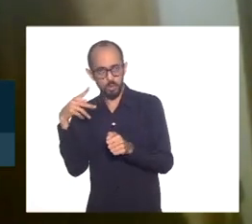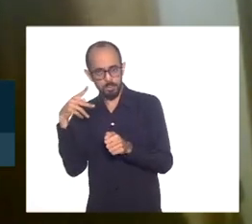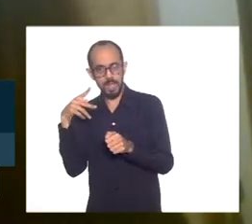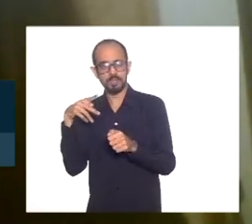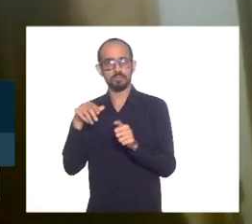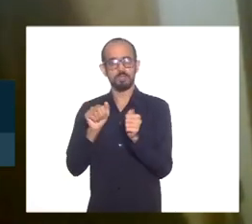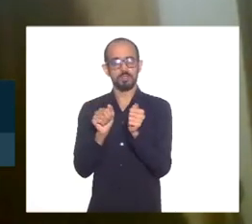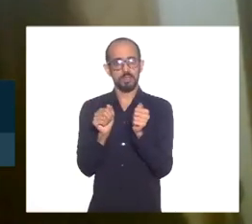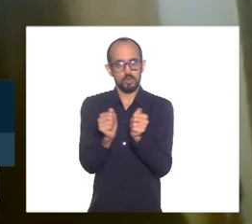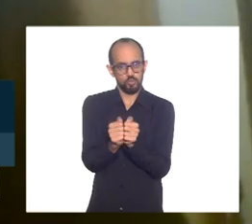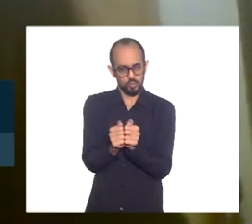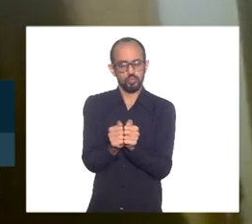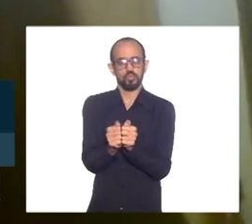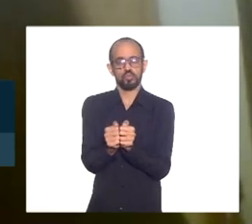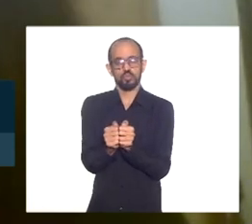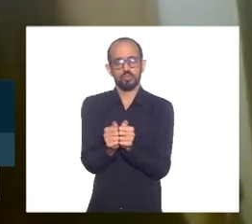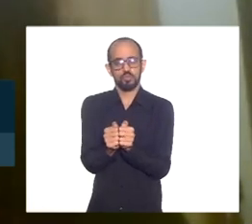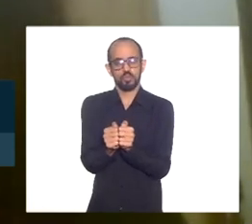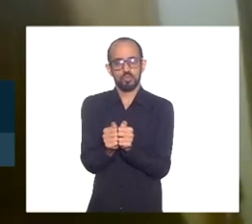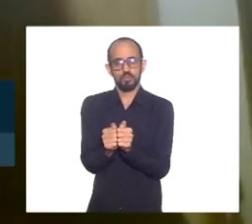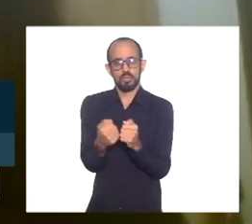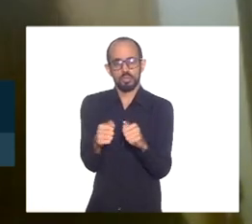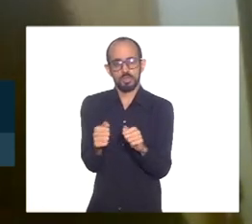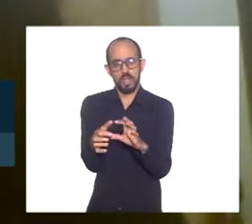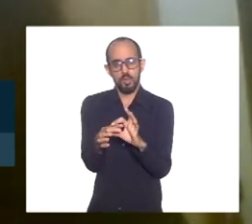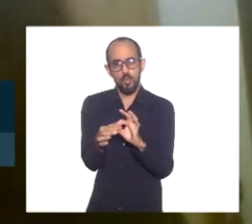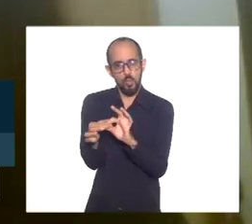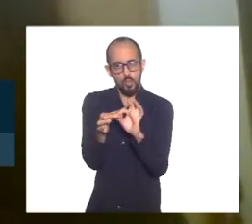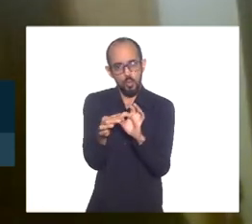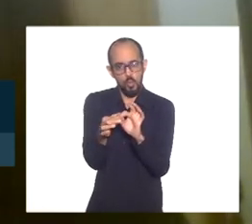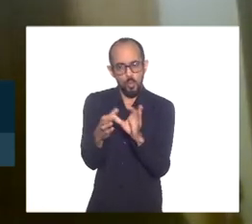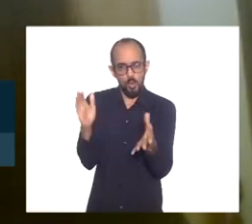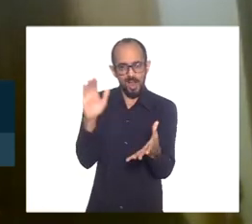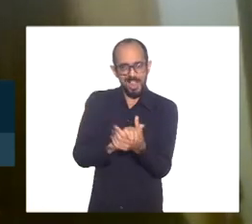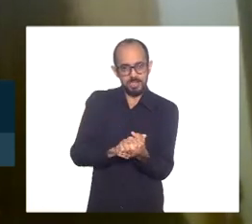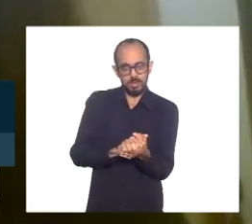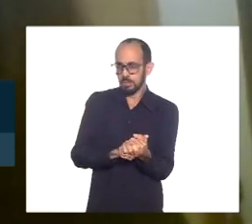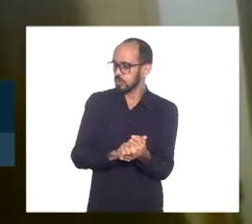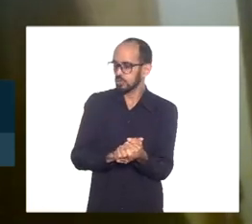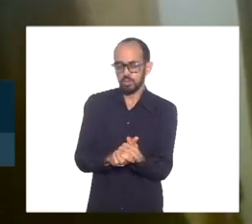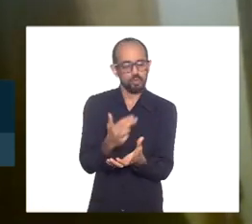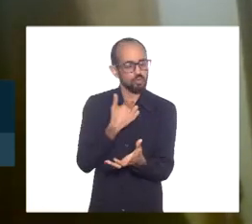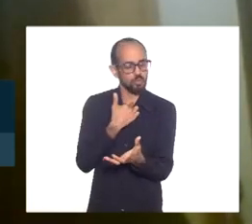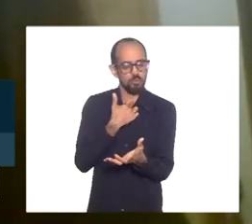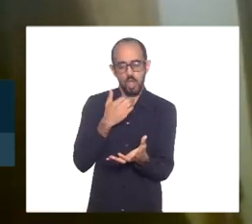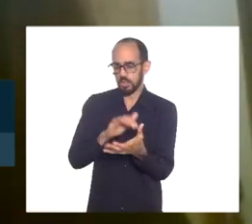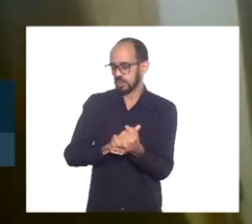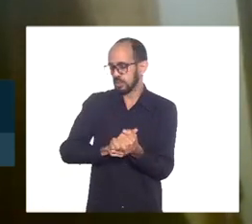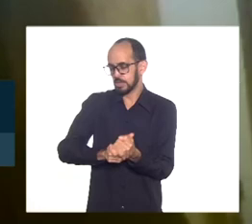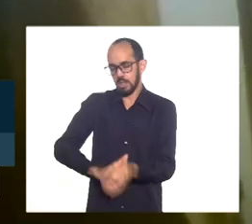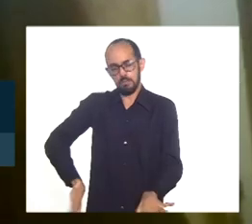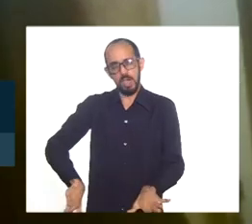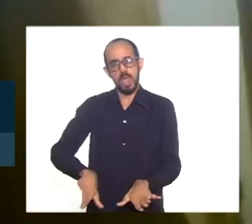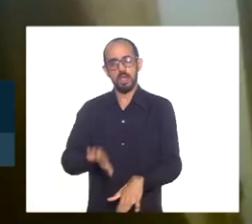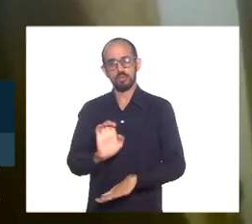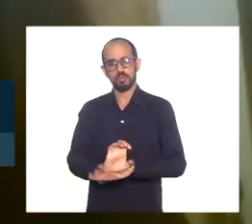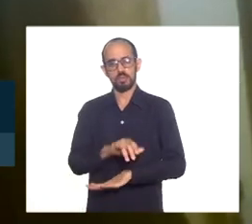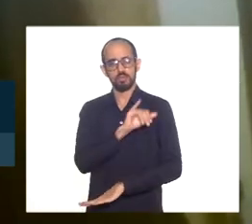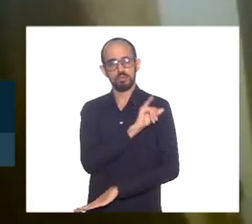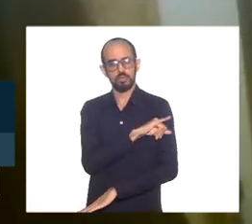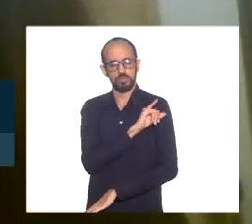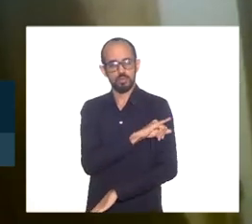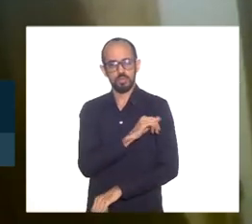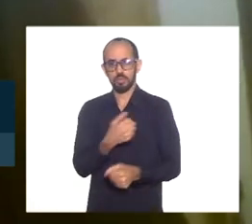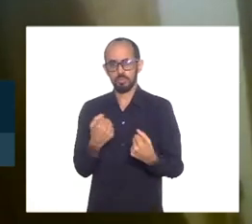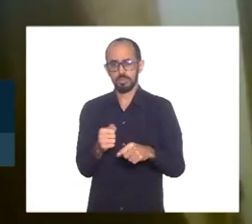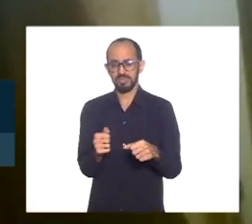a Petrobras tem que ser uma união, um casamento indissolúvel, mas junto com ele, com esse